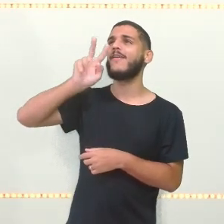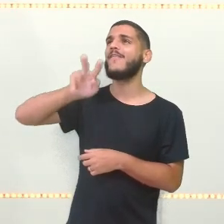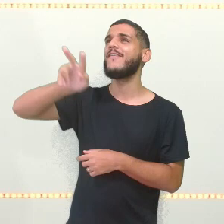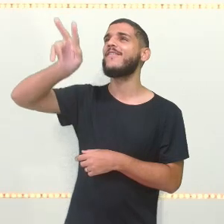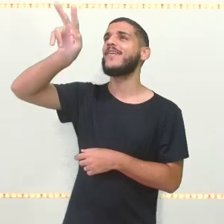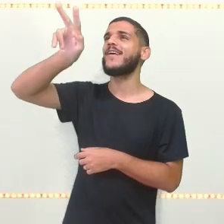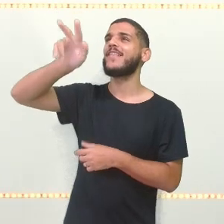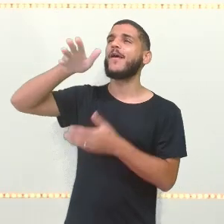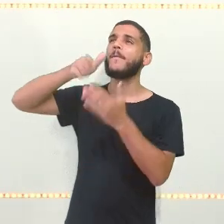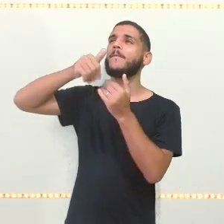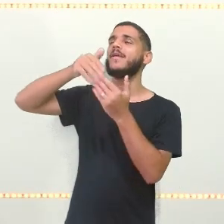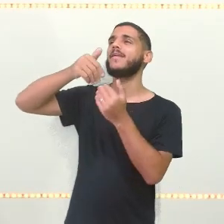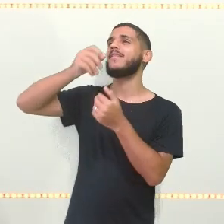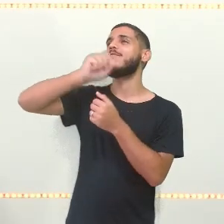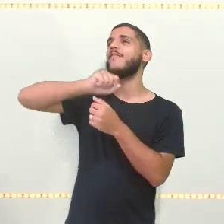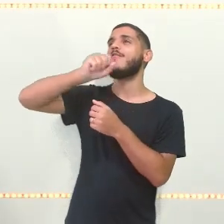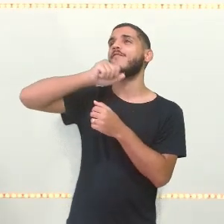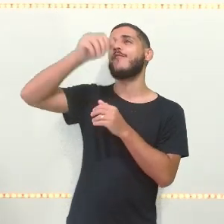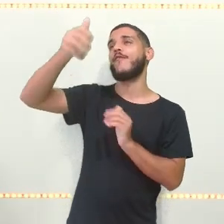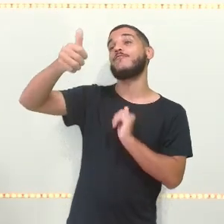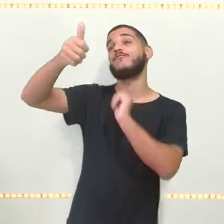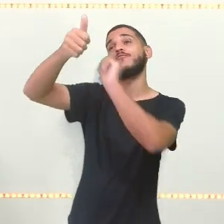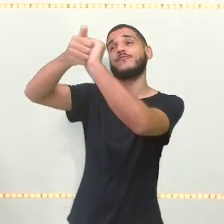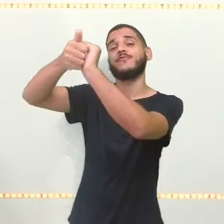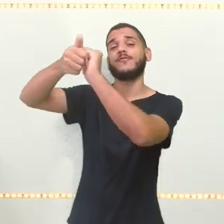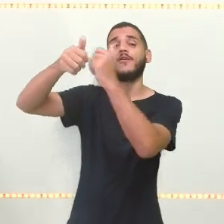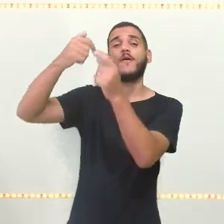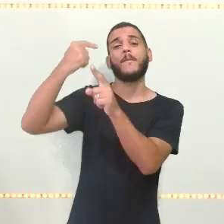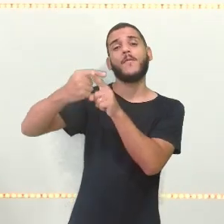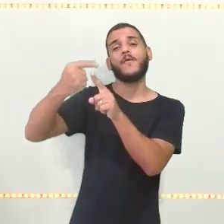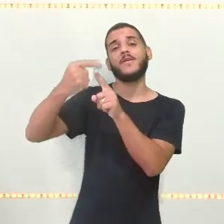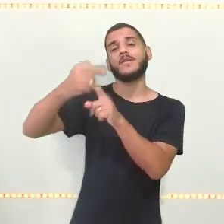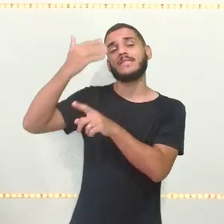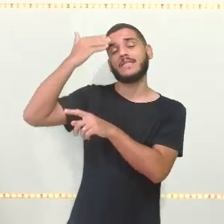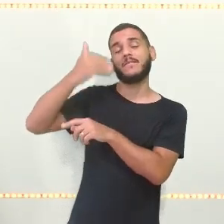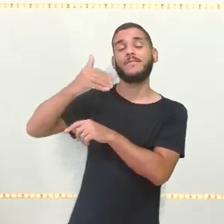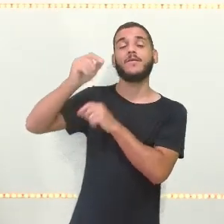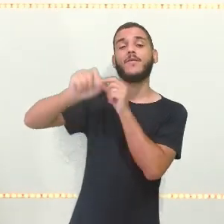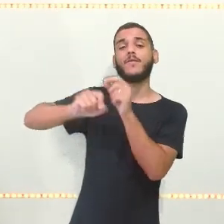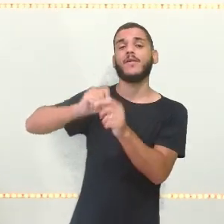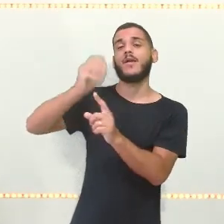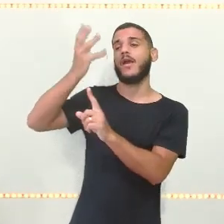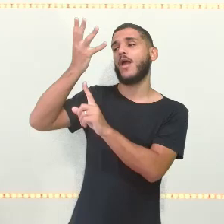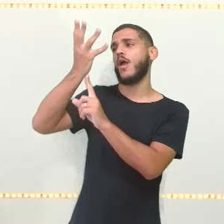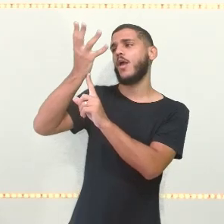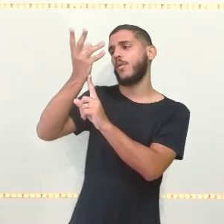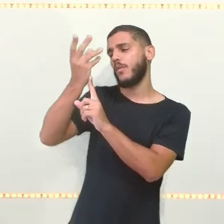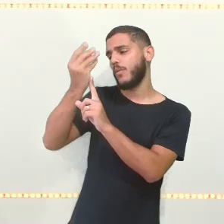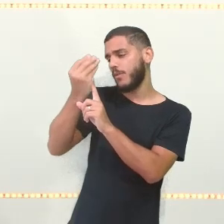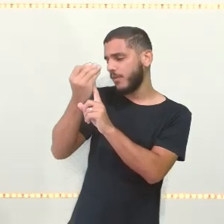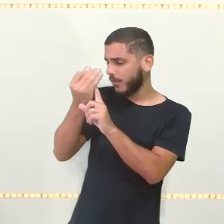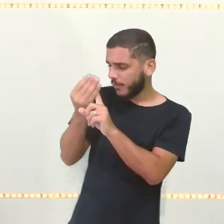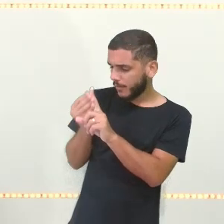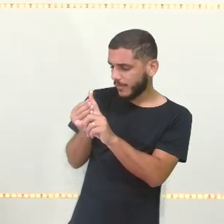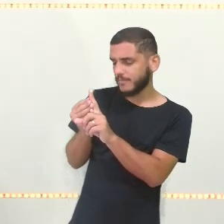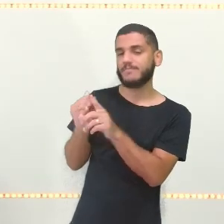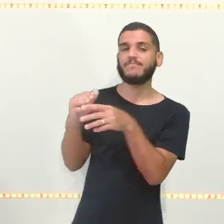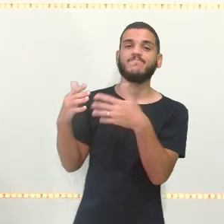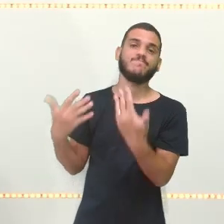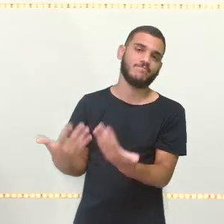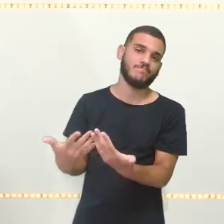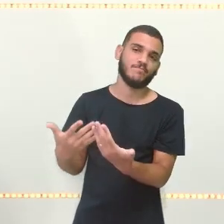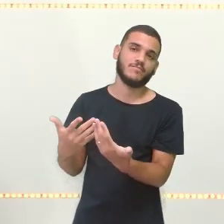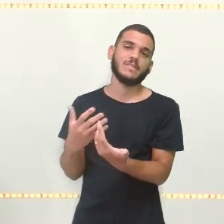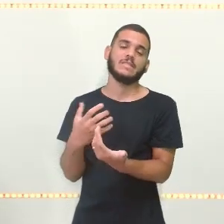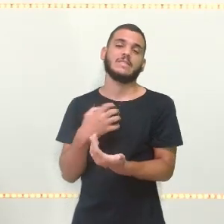pedindo para que a vovó dela a levasse. Por quê? Porque ela sabia que quando aquele fósforo apagasse, ela iria